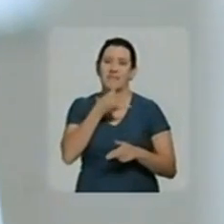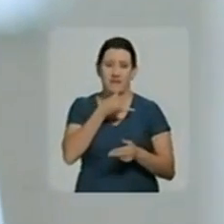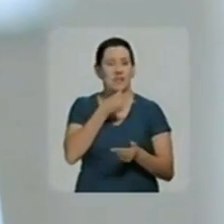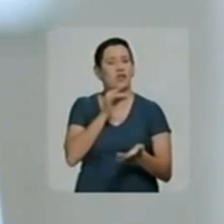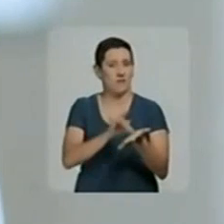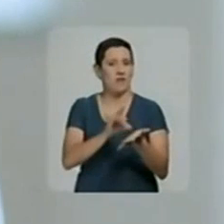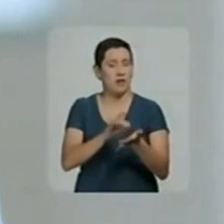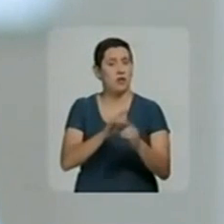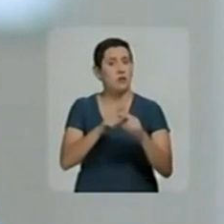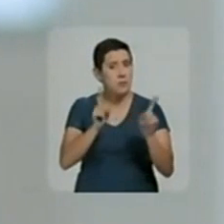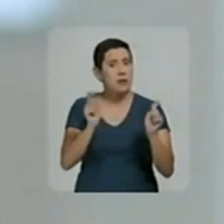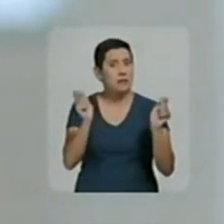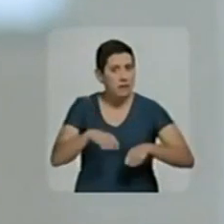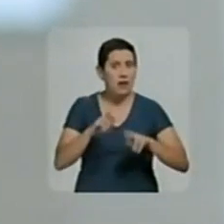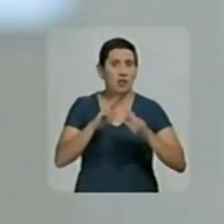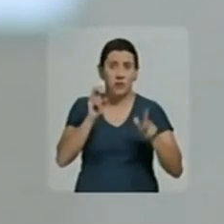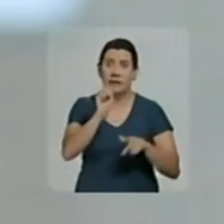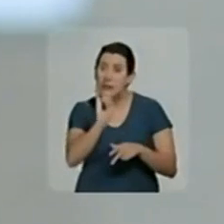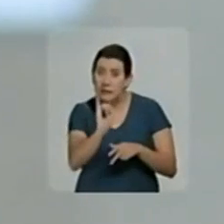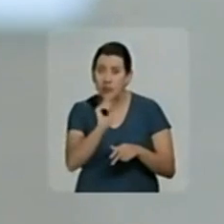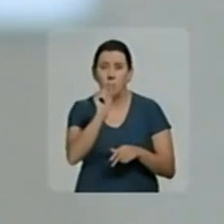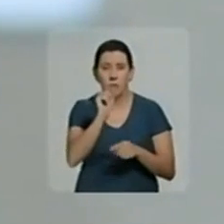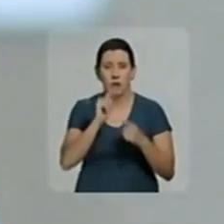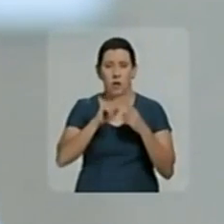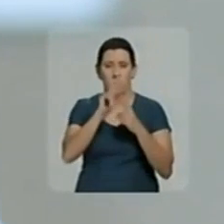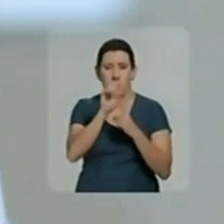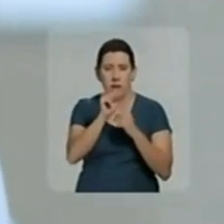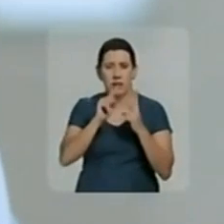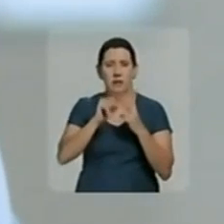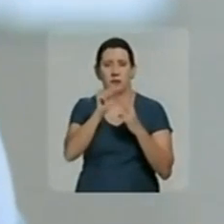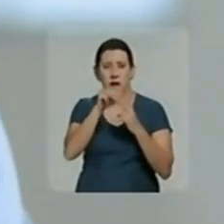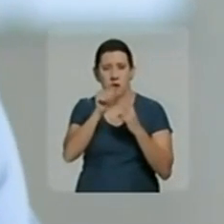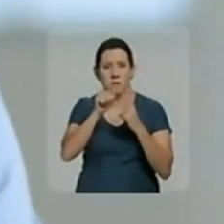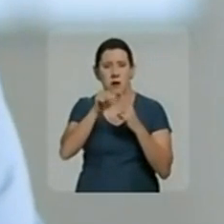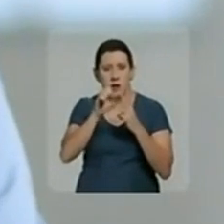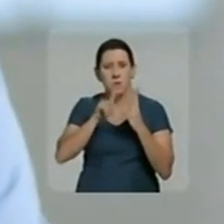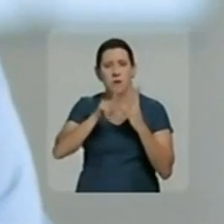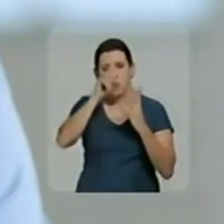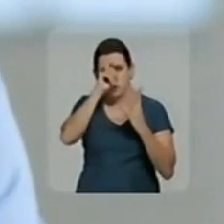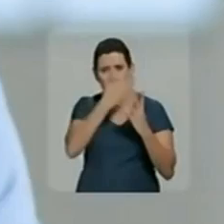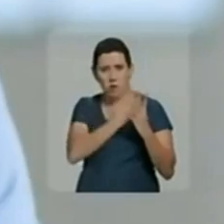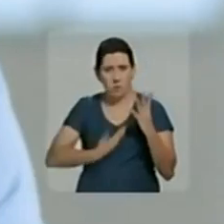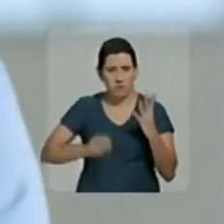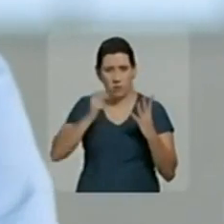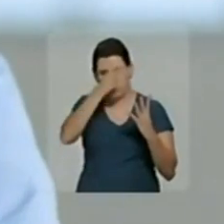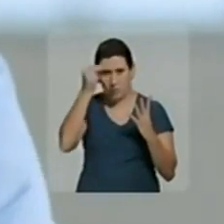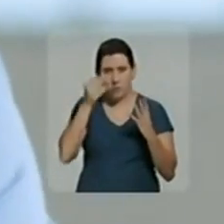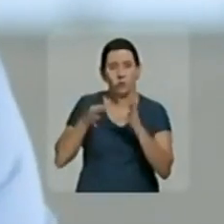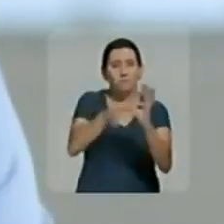realidade poderia ser diferente se as UBSs, AMAs, AMEs, hospitais municipais e estaduais